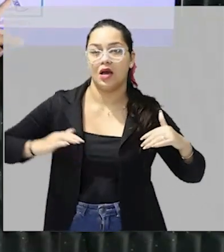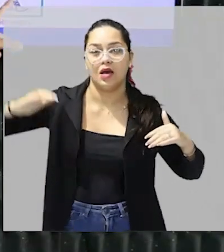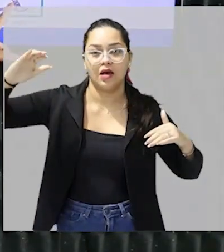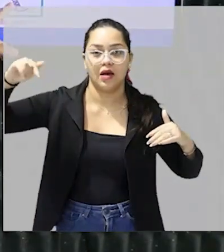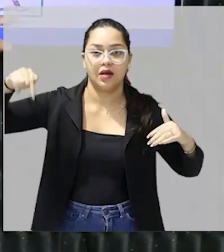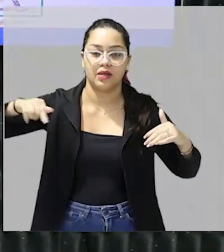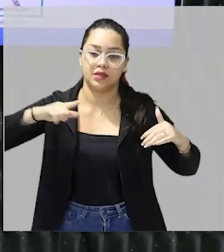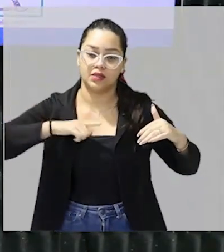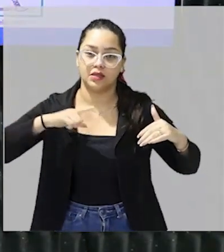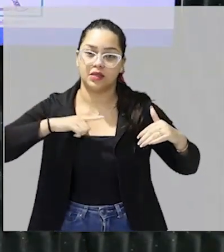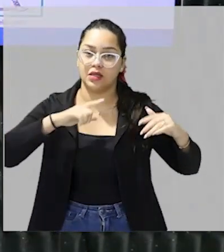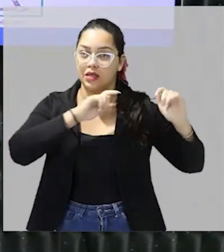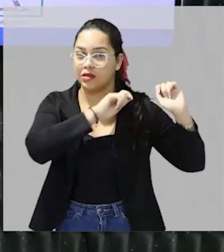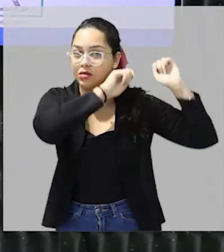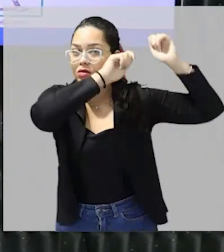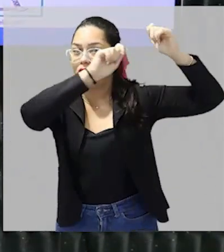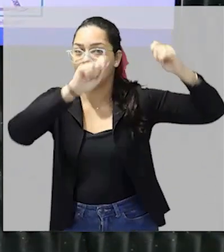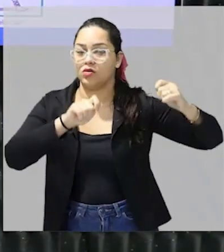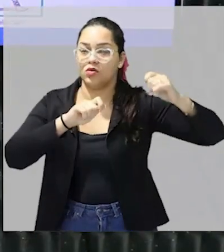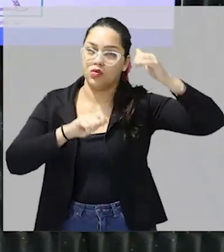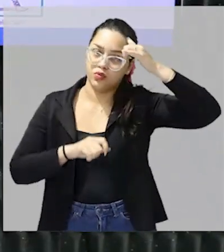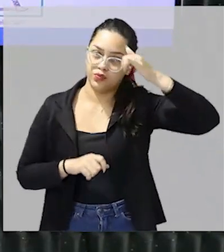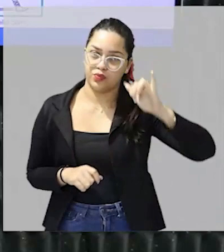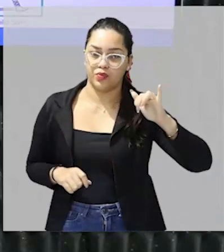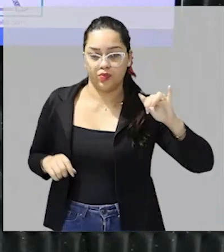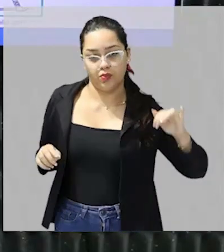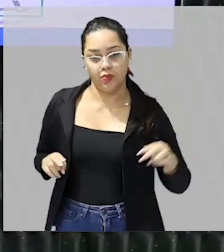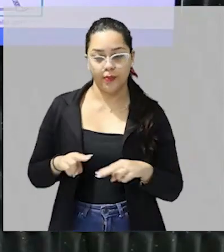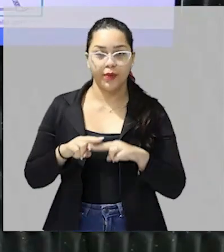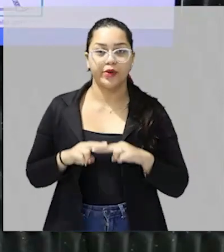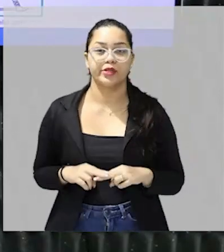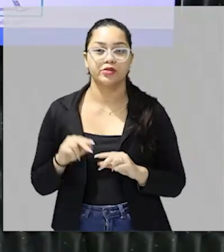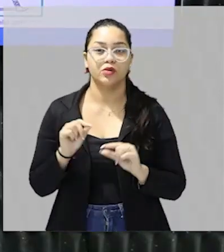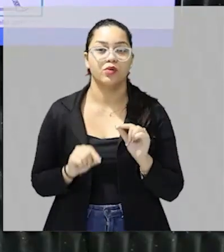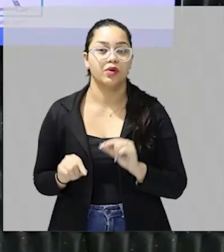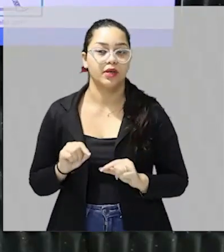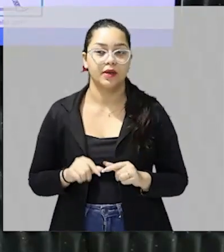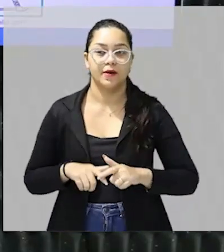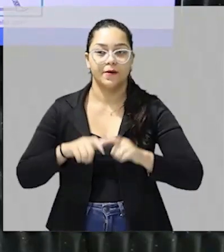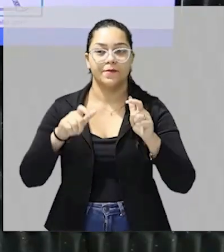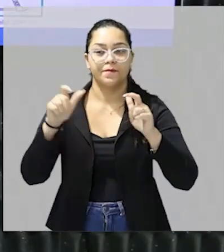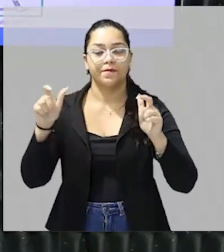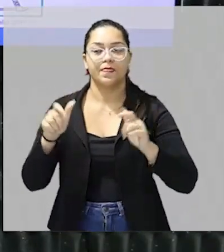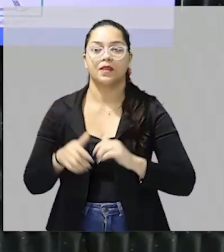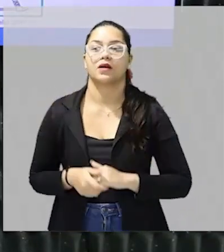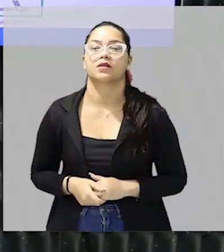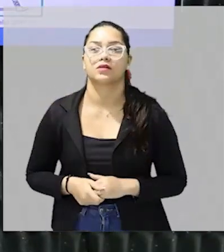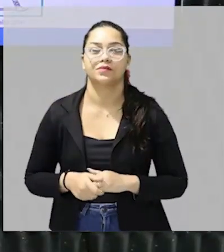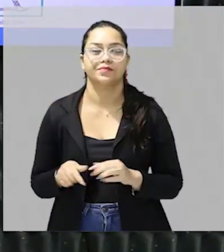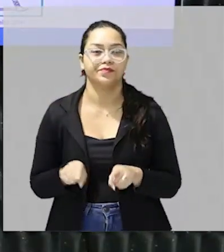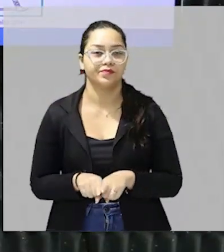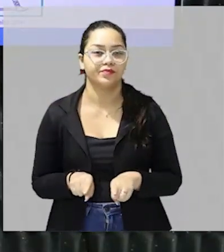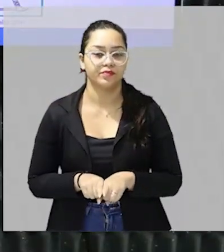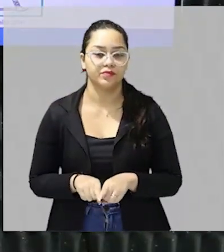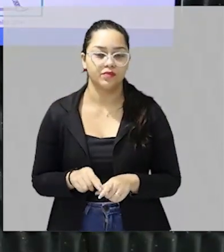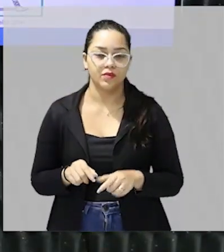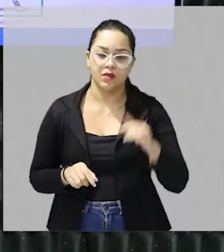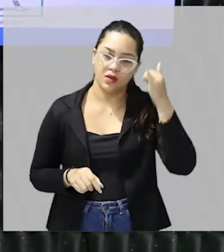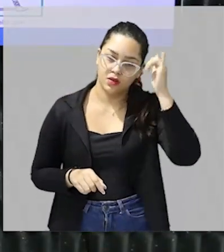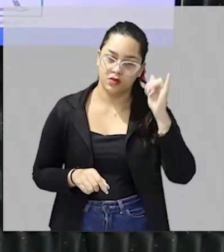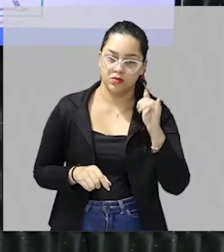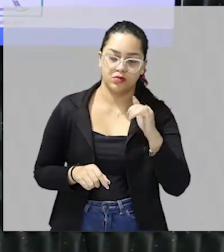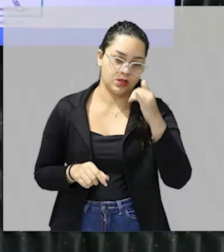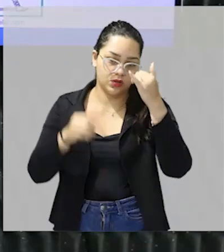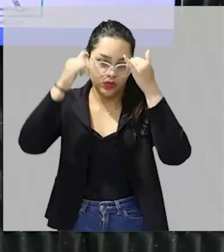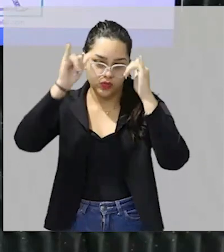maior composição muscular carregando o touro. Essa carga ela foi sendo elevada aos poucos. Um bezerro não vira touro da noite